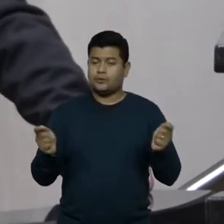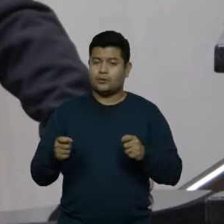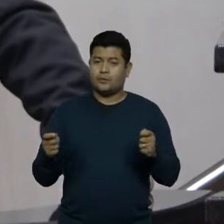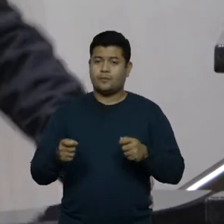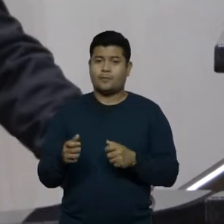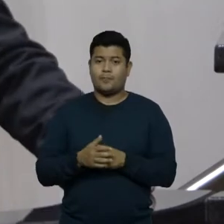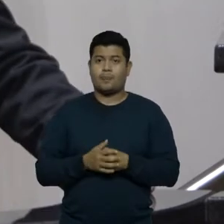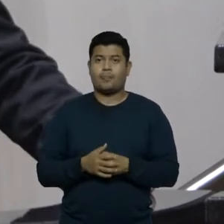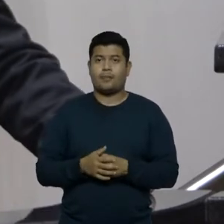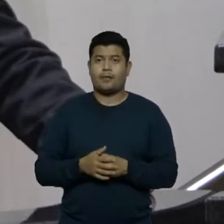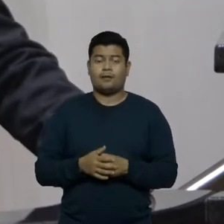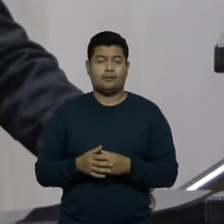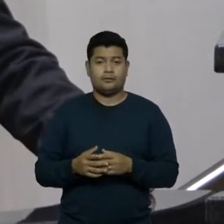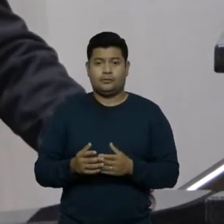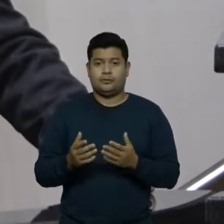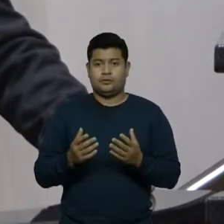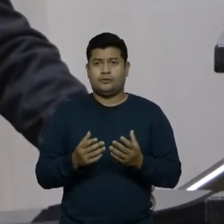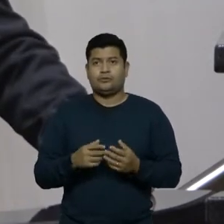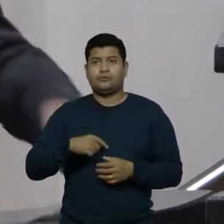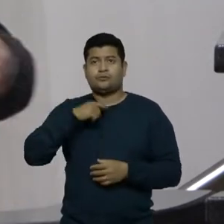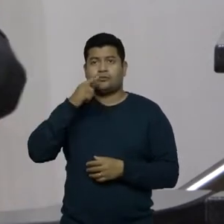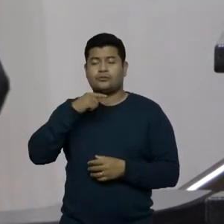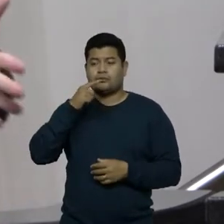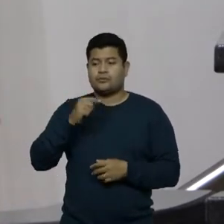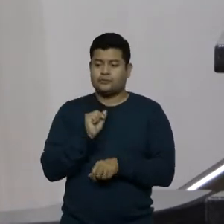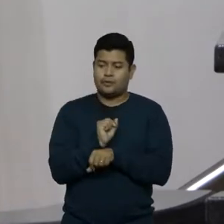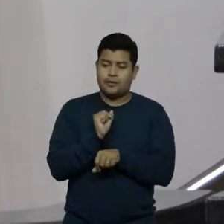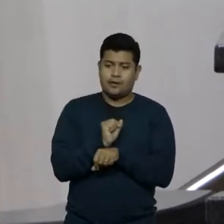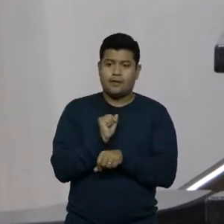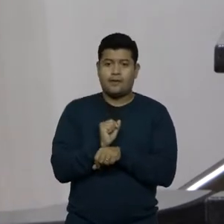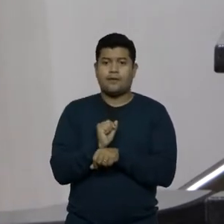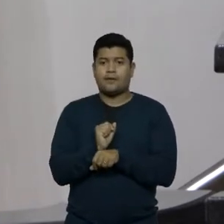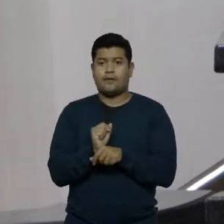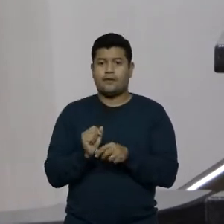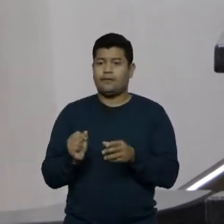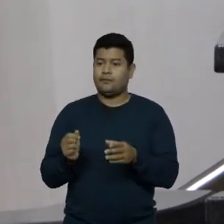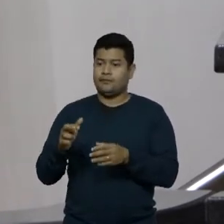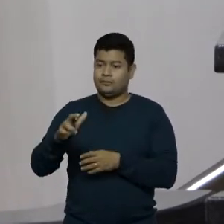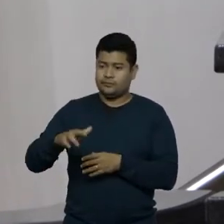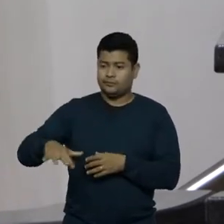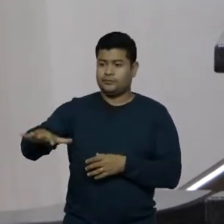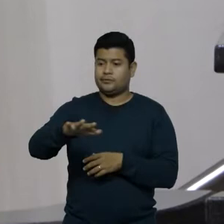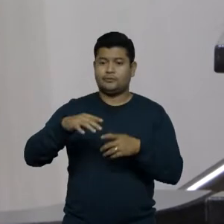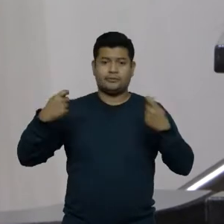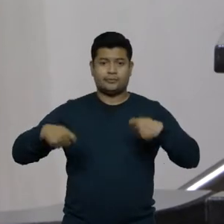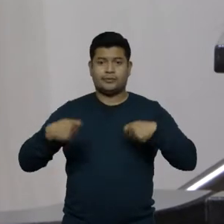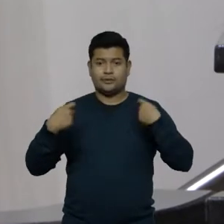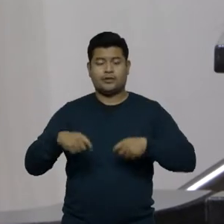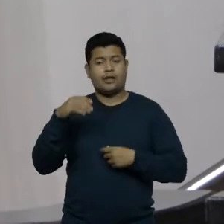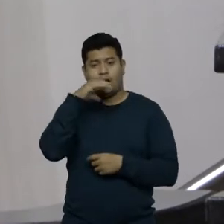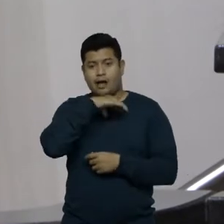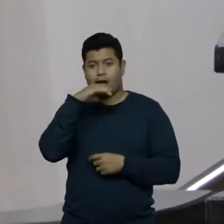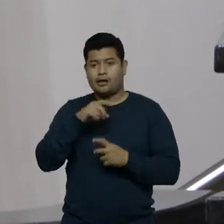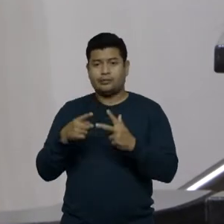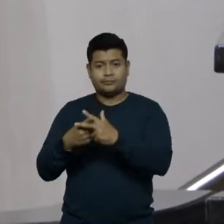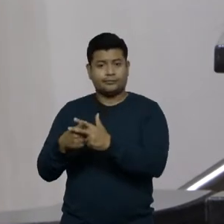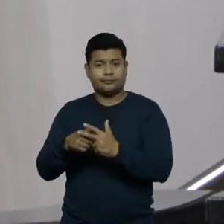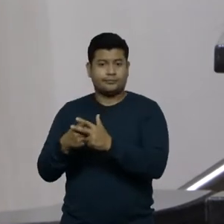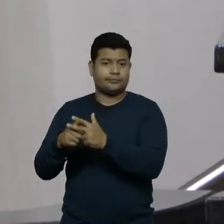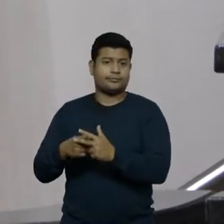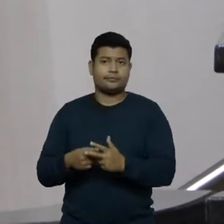ninguém mais aguenta aguardar a vereador não aguenta mais é preciso lá recuperação urgente